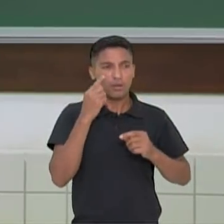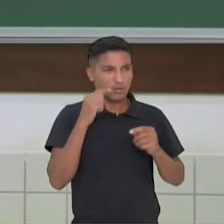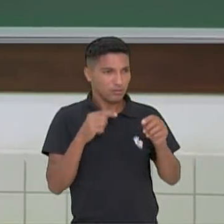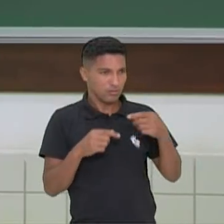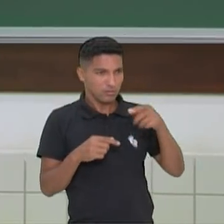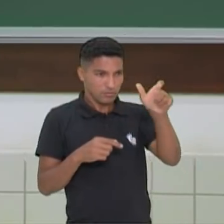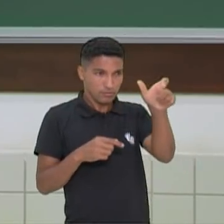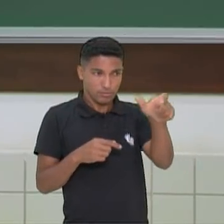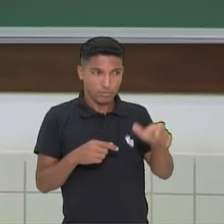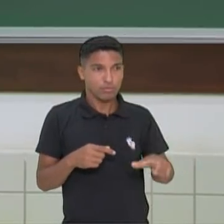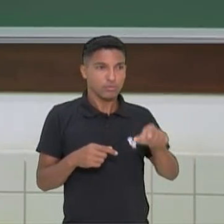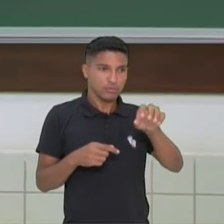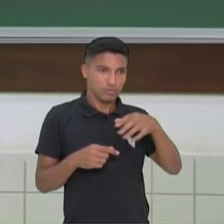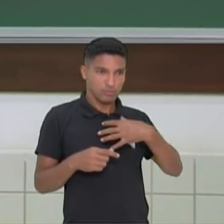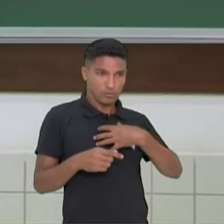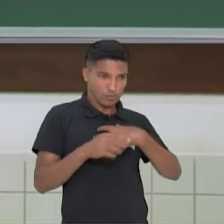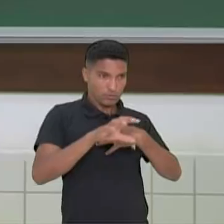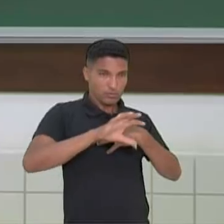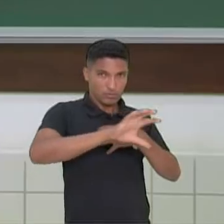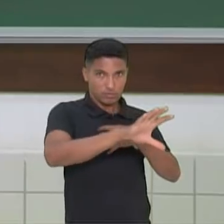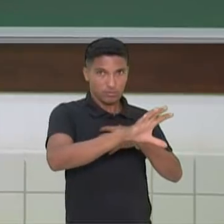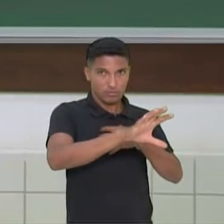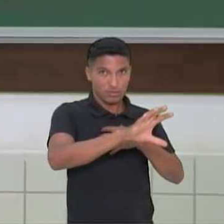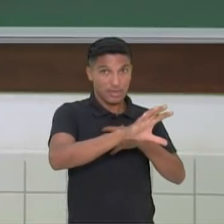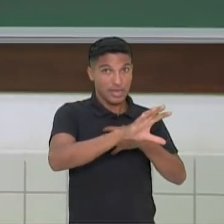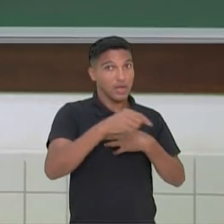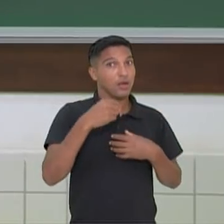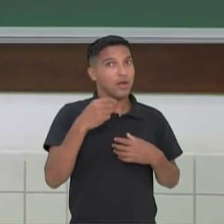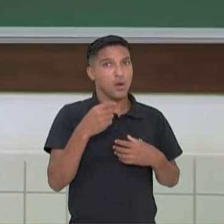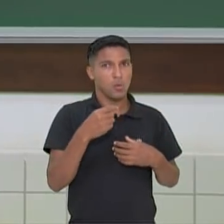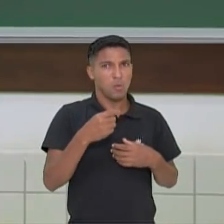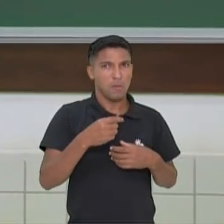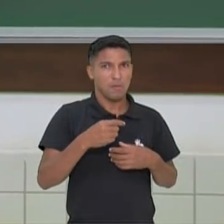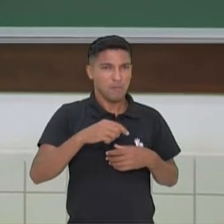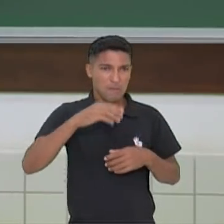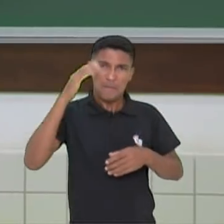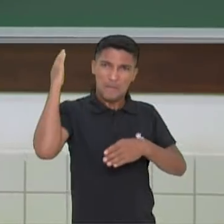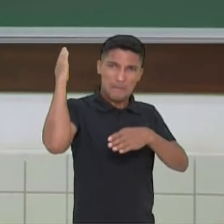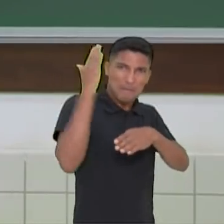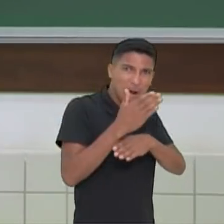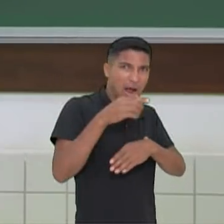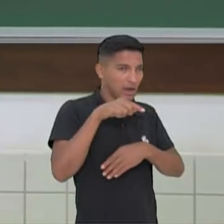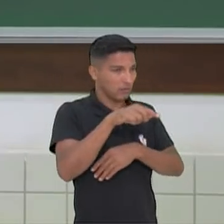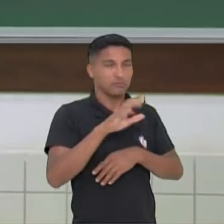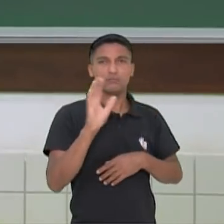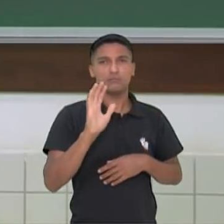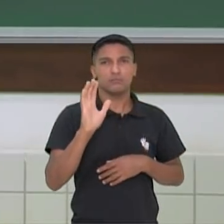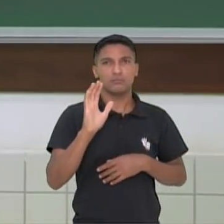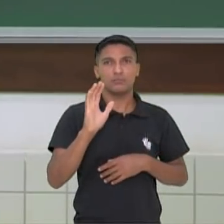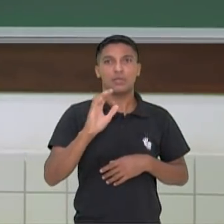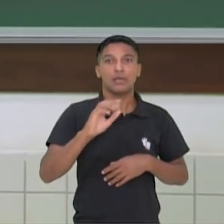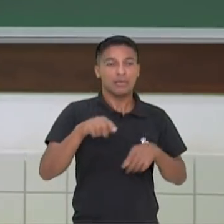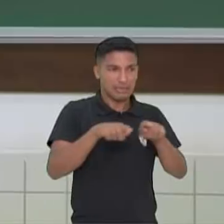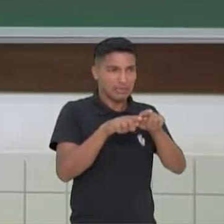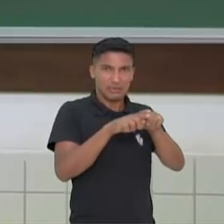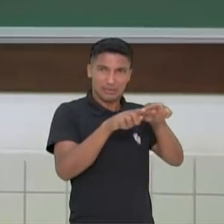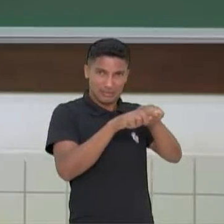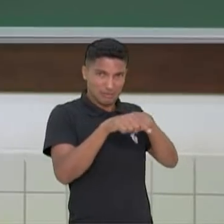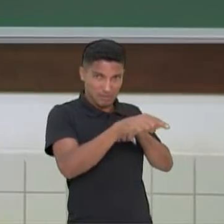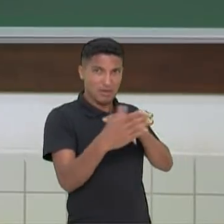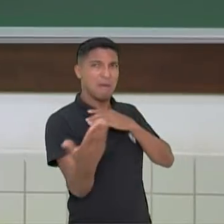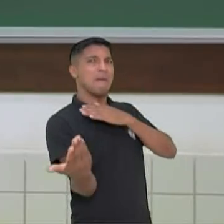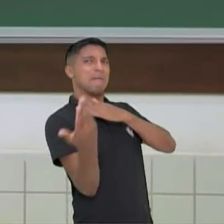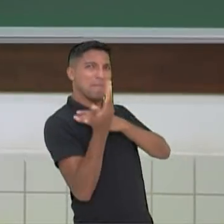da mesma forma, eu tenho que zelar pelo meu oponente, né? Então, eu não vou deixar que ele me machuque,